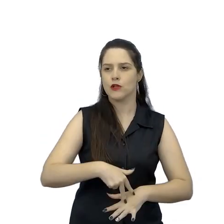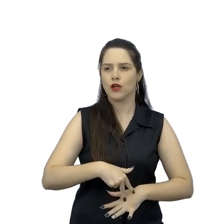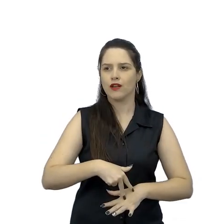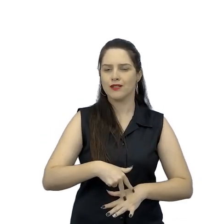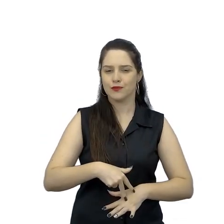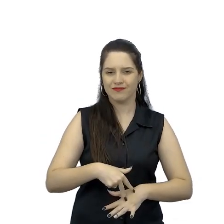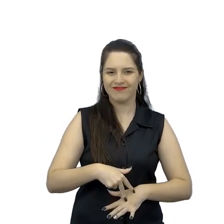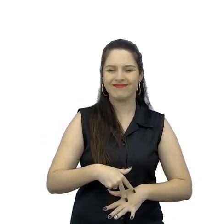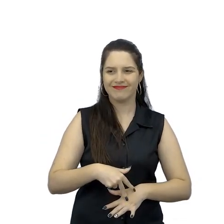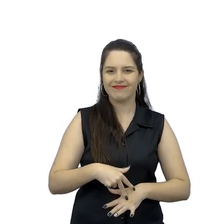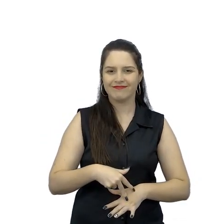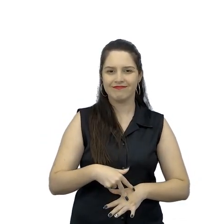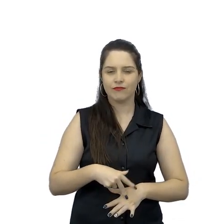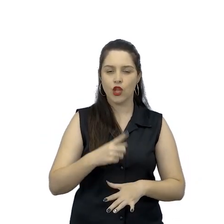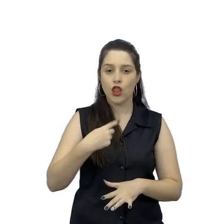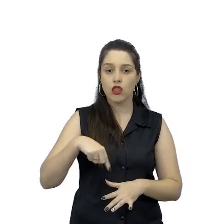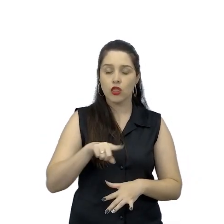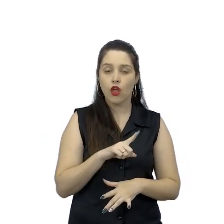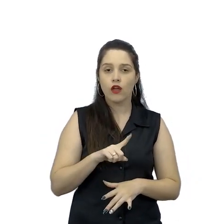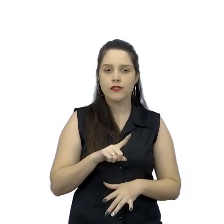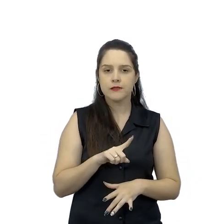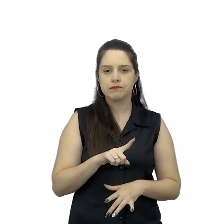é? Nós